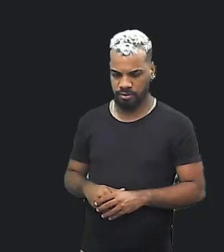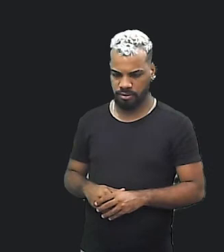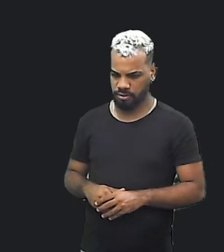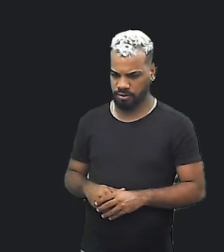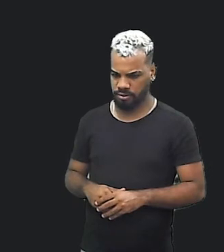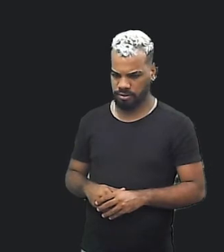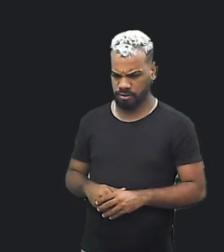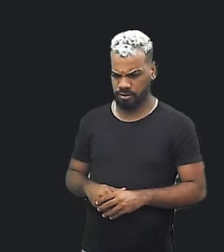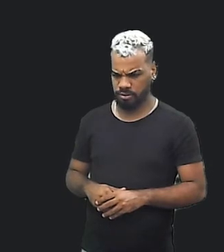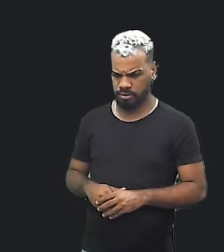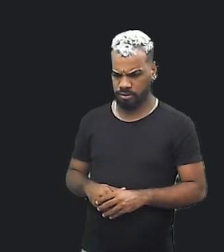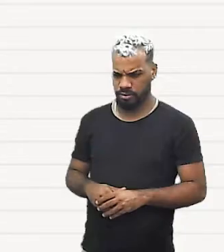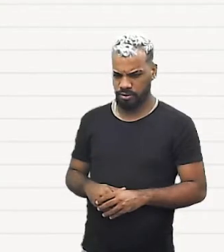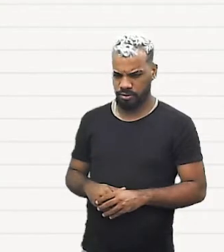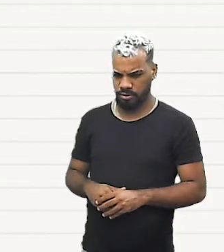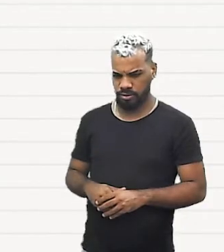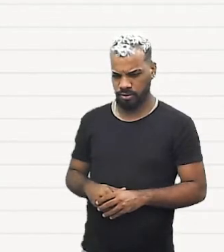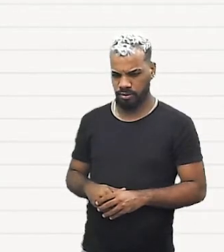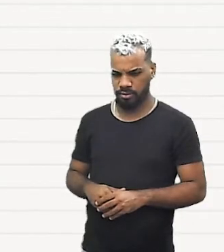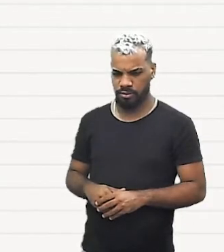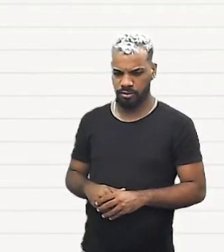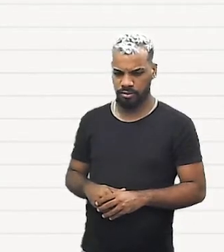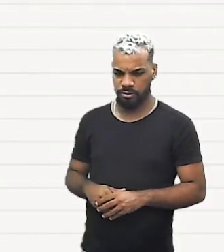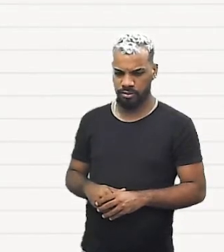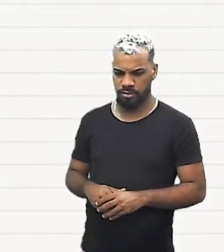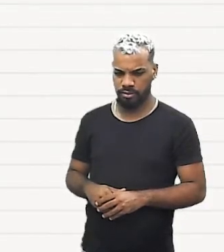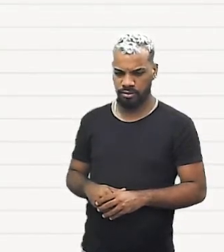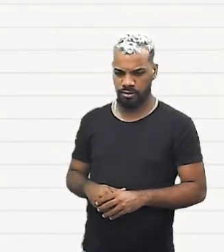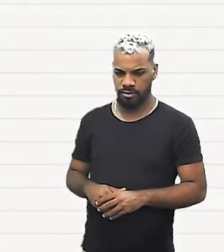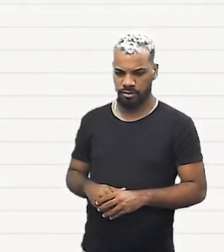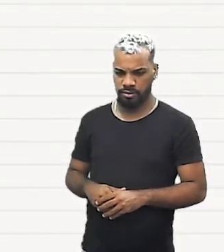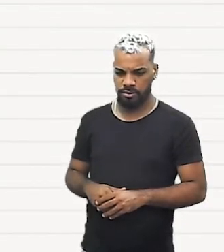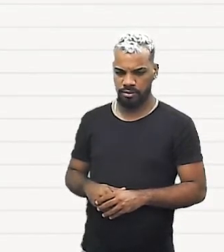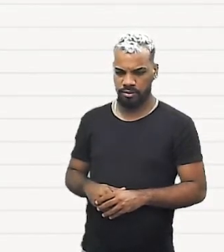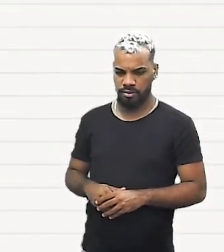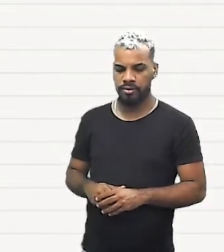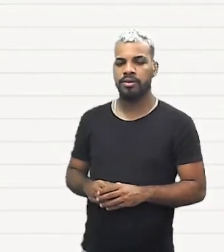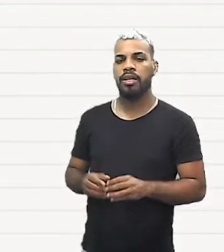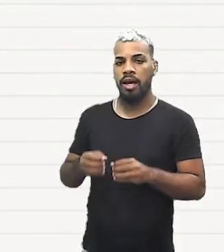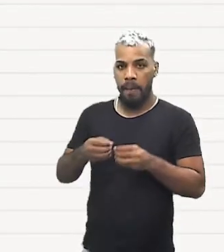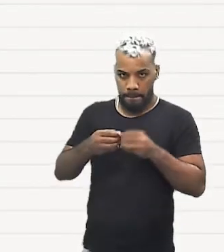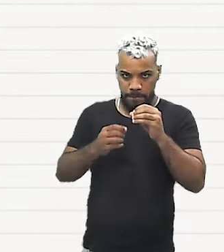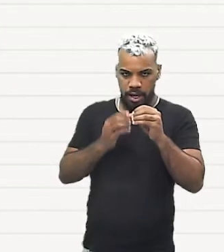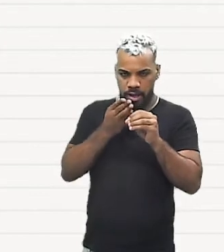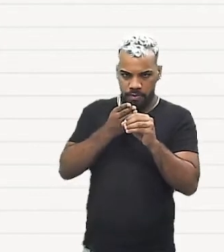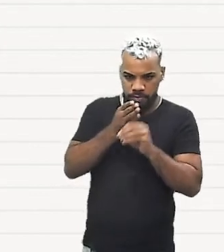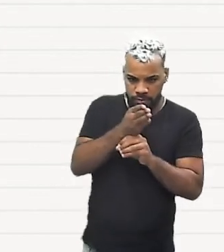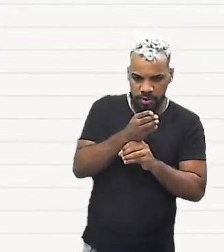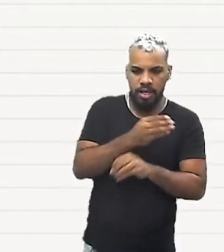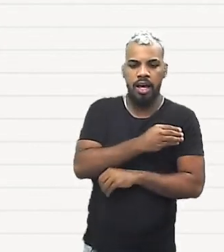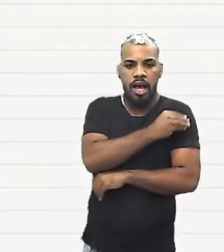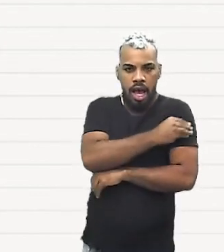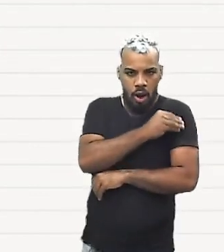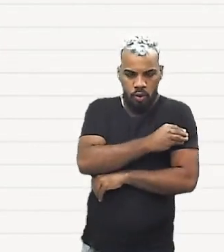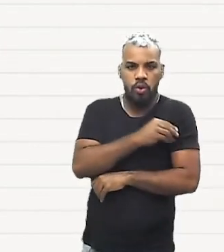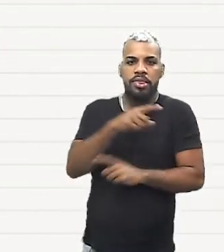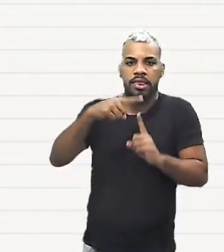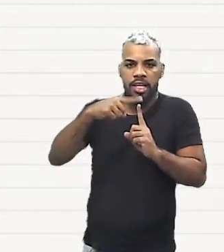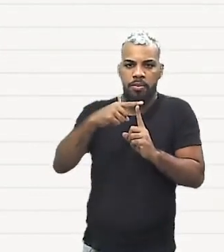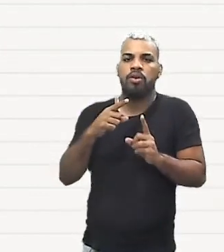eu tenho o álcool etílico aqui eu tenho álcool etílico aqui ó